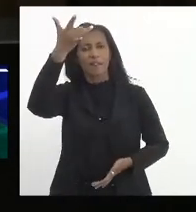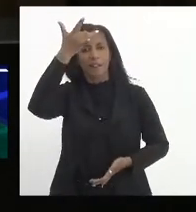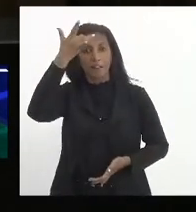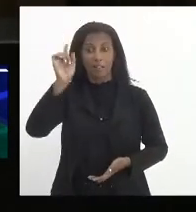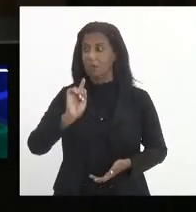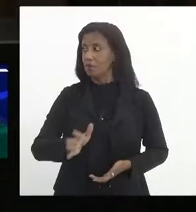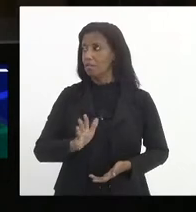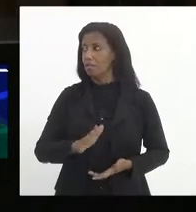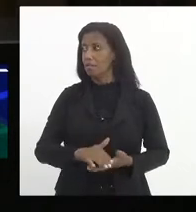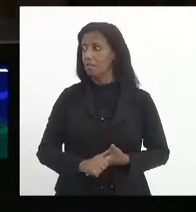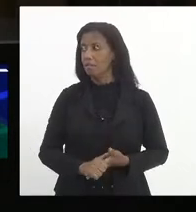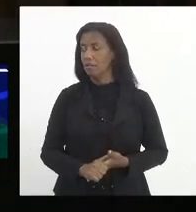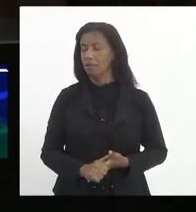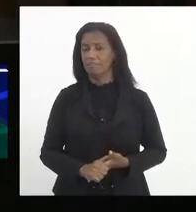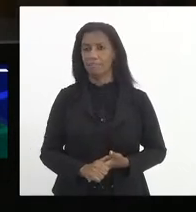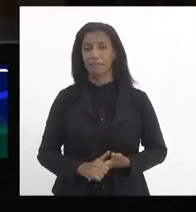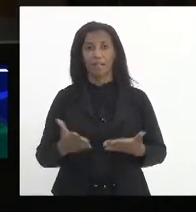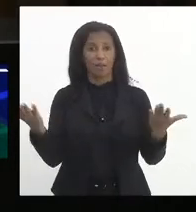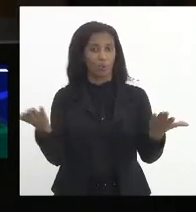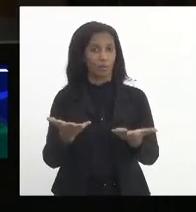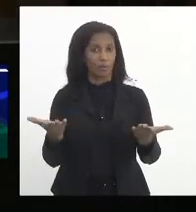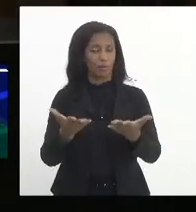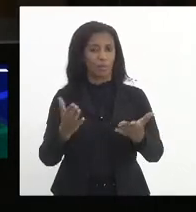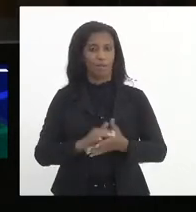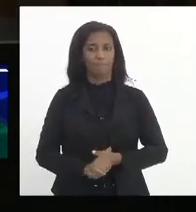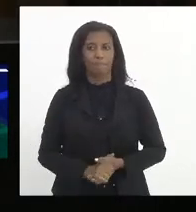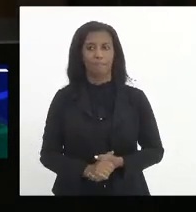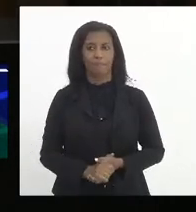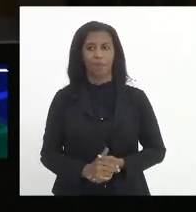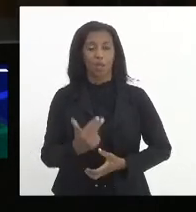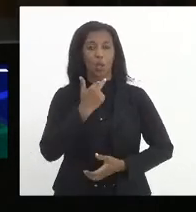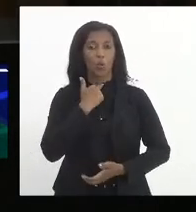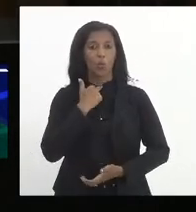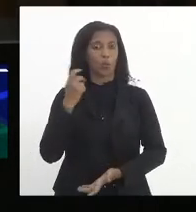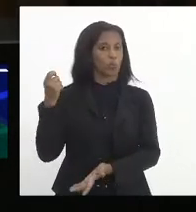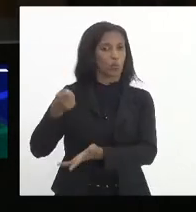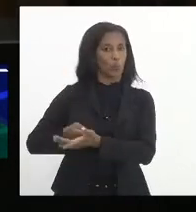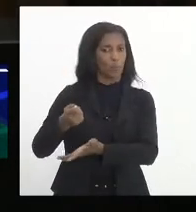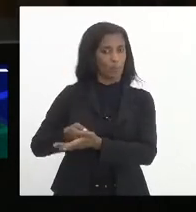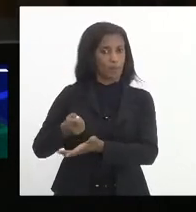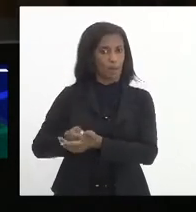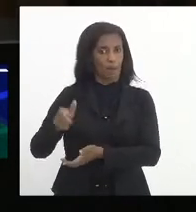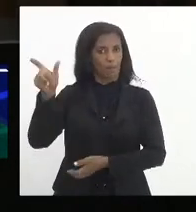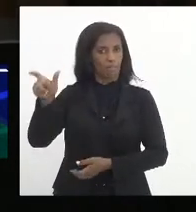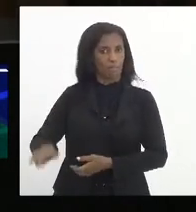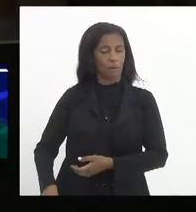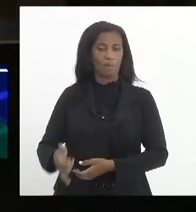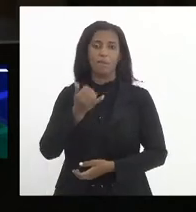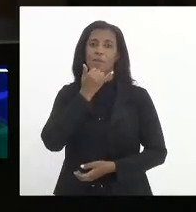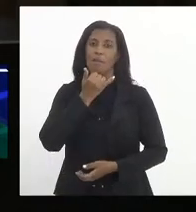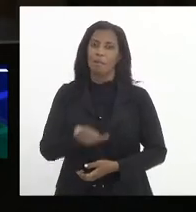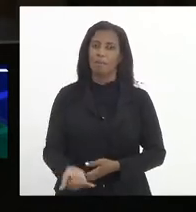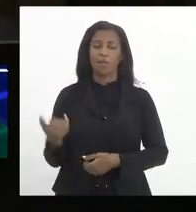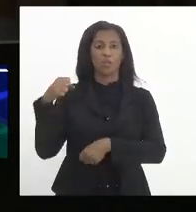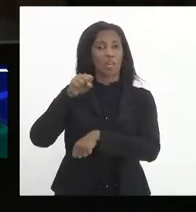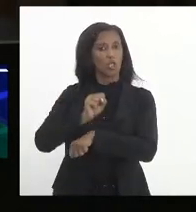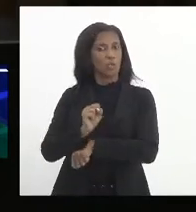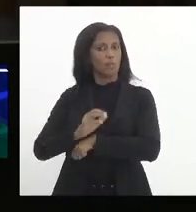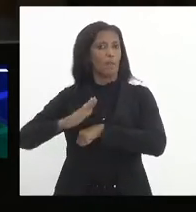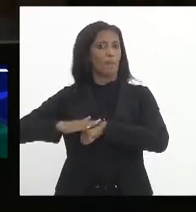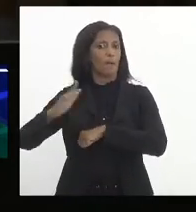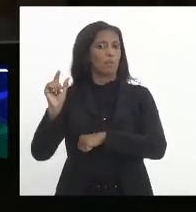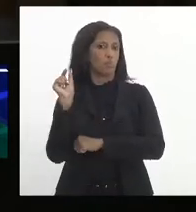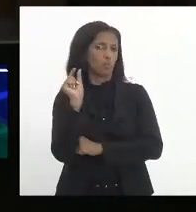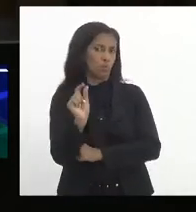sei que está sendo gravado Também quem quer agora eu não posso obrigar o cara de repente Tia Jô quer esperar mais um